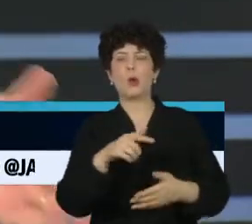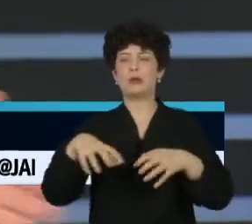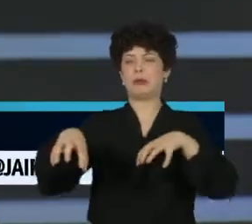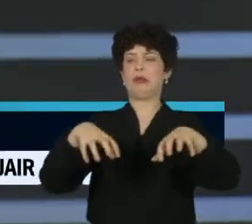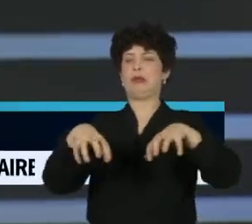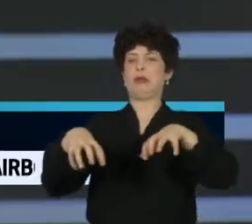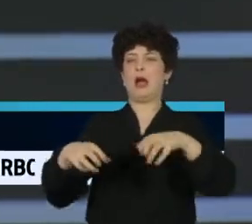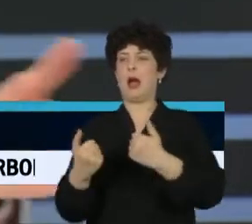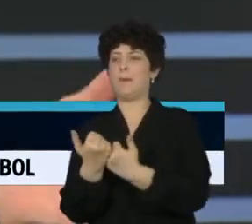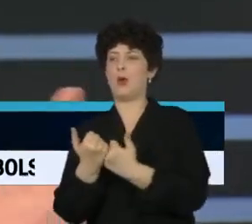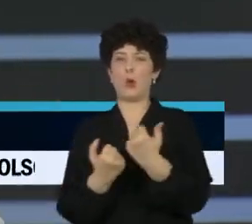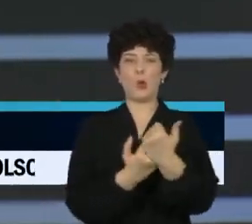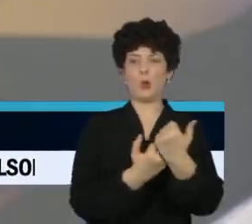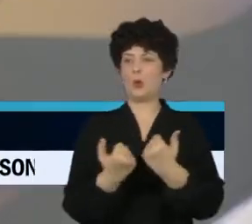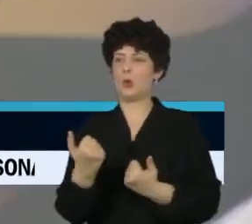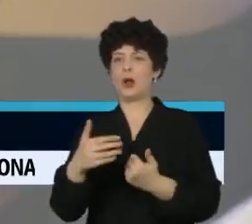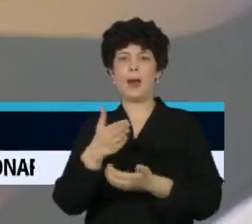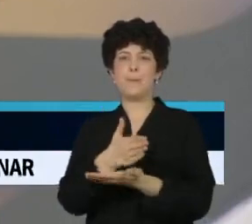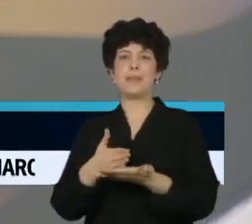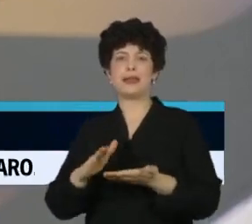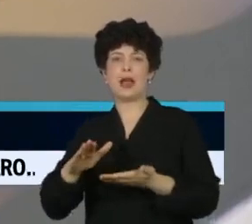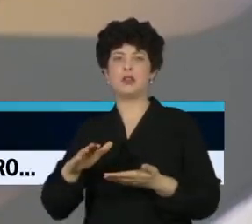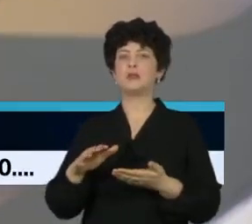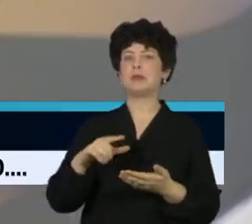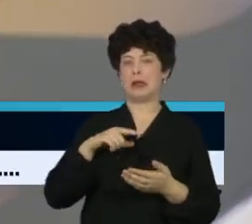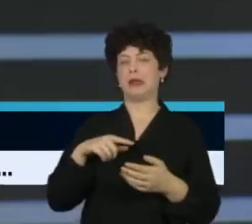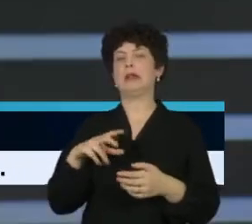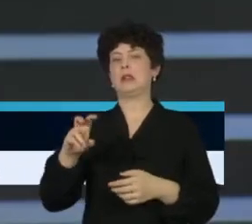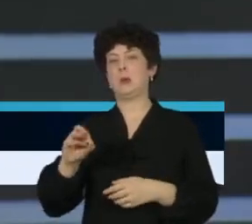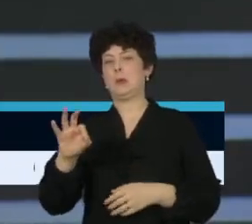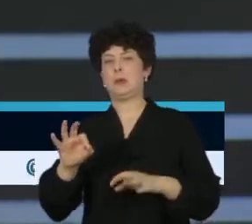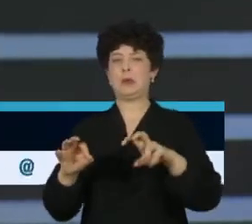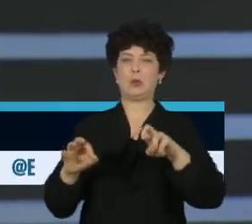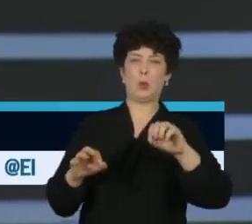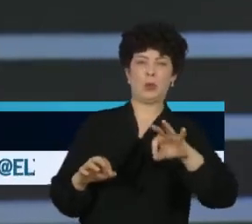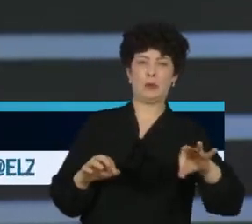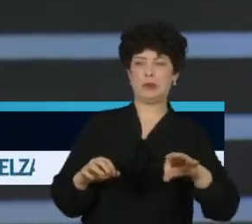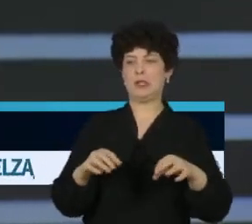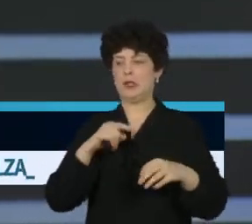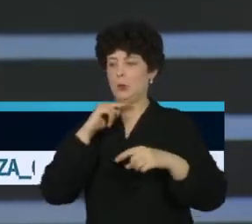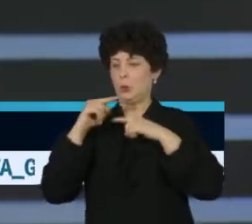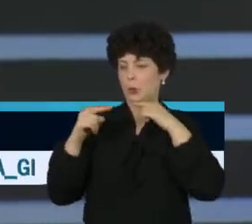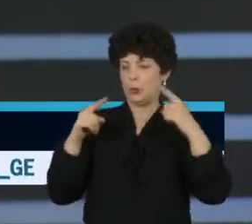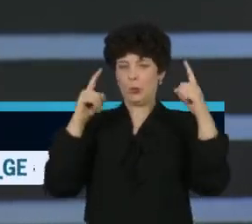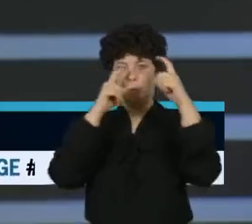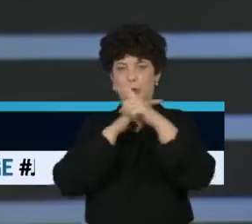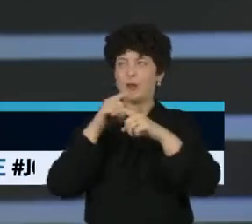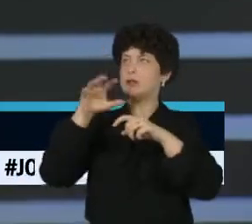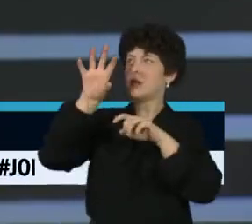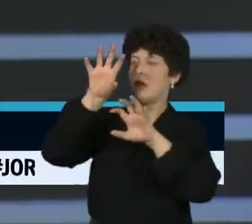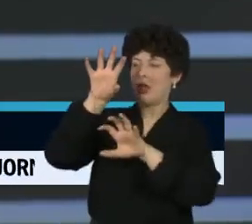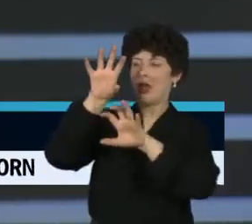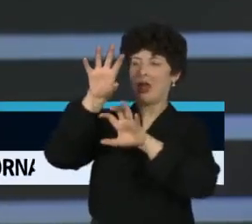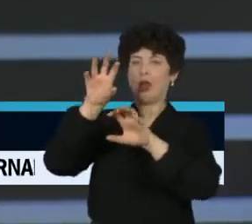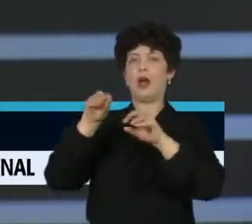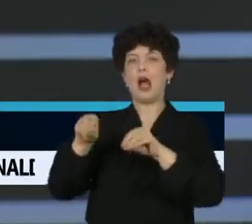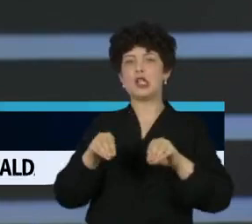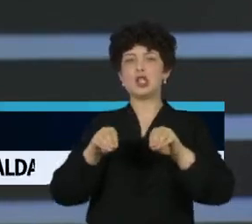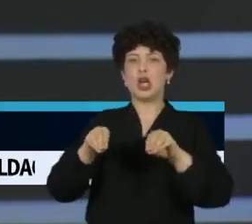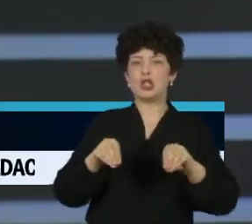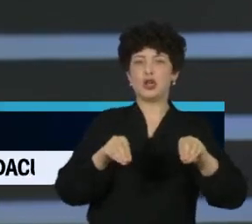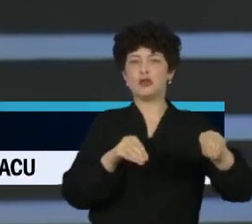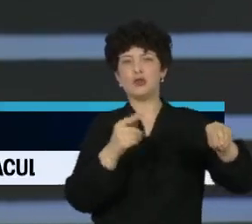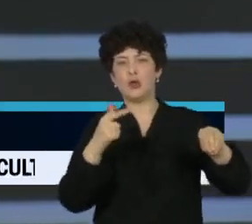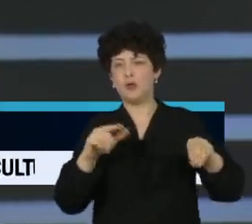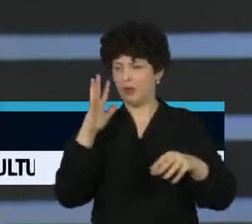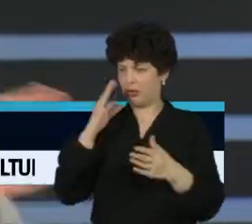você apoia um ou outro, você perde aquela outra Sim. metade. Então, é um enorme dilema. Então, adiar é melhor. Decide, então,